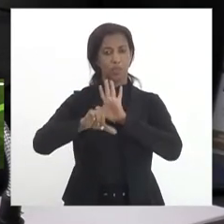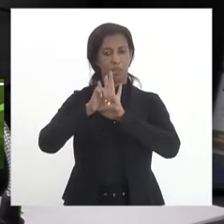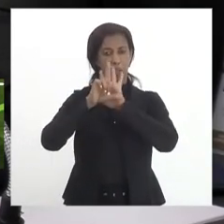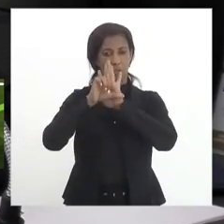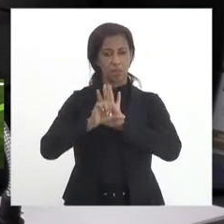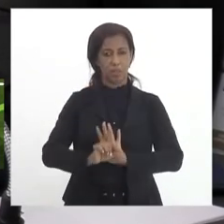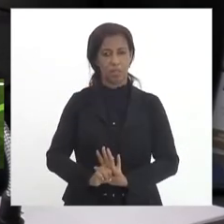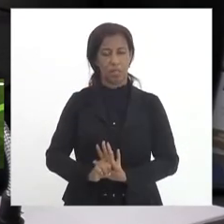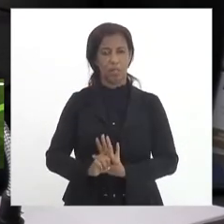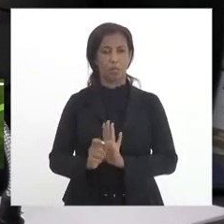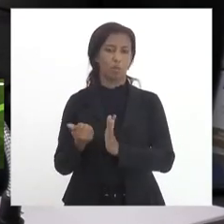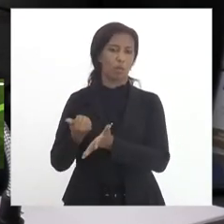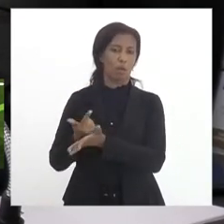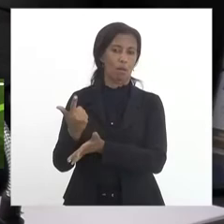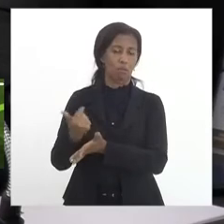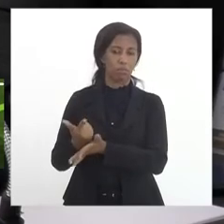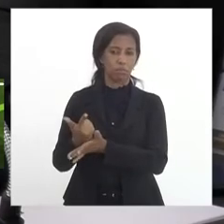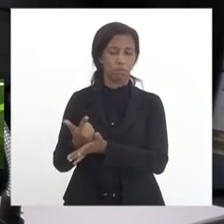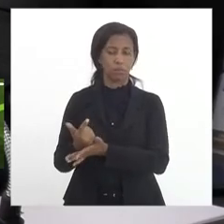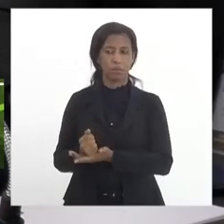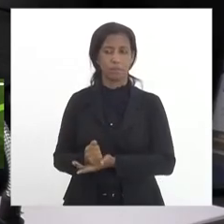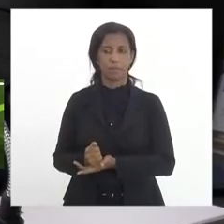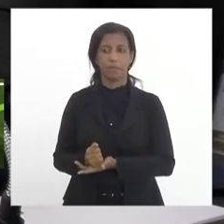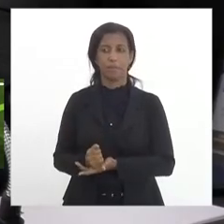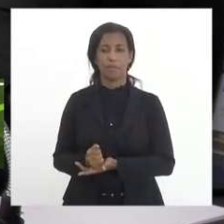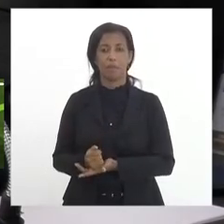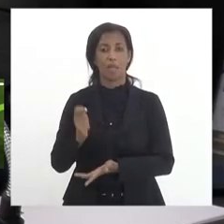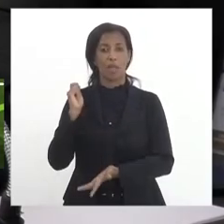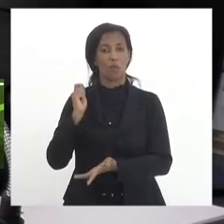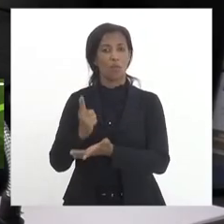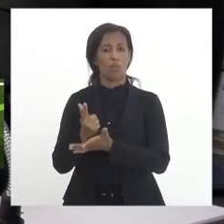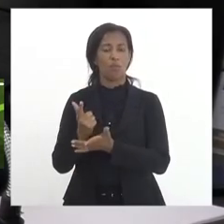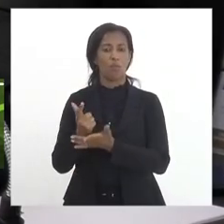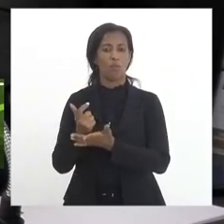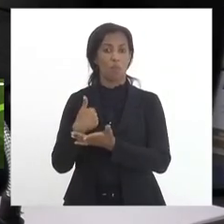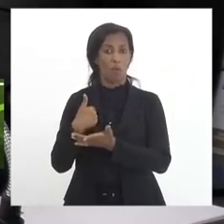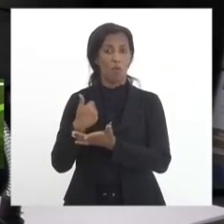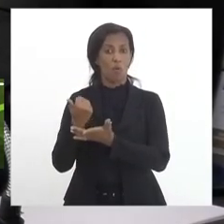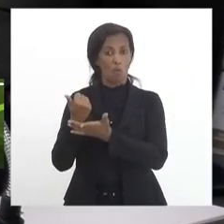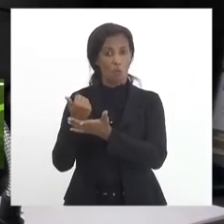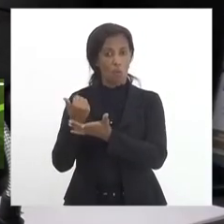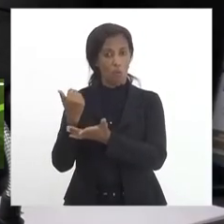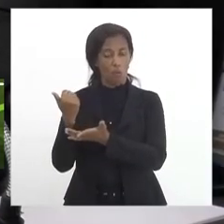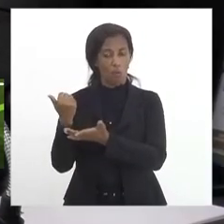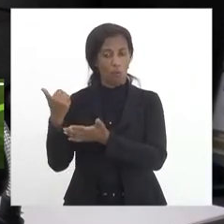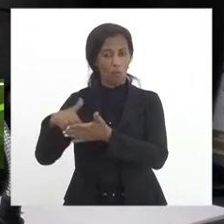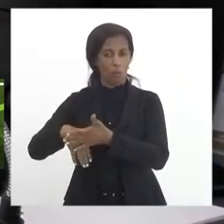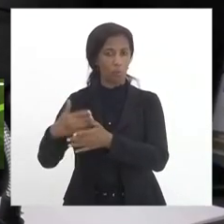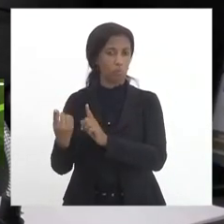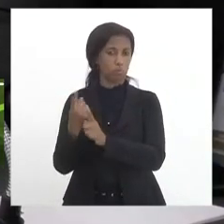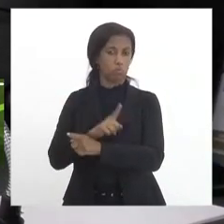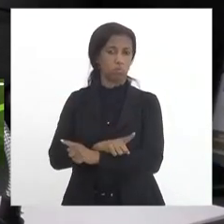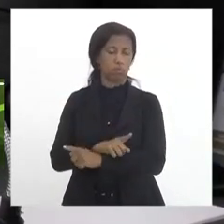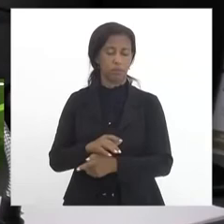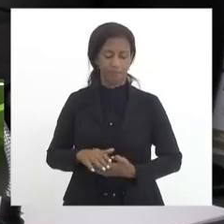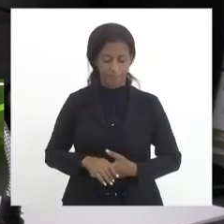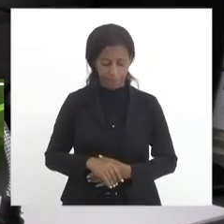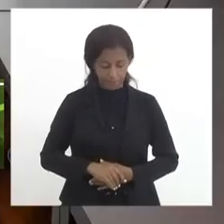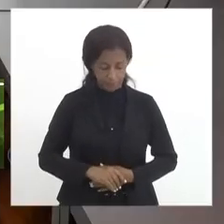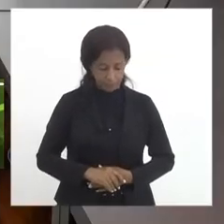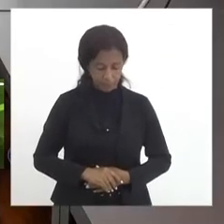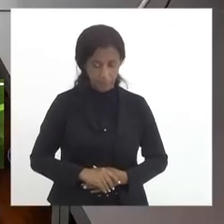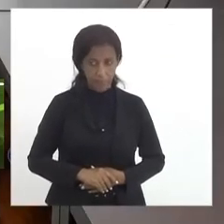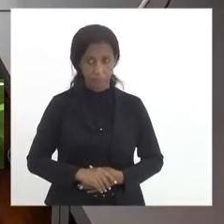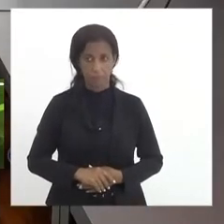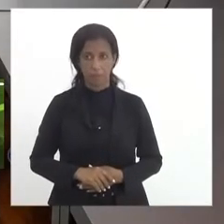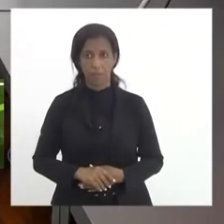sobre relação de consumo, eu me permito dar o voto divergente. Senhor presidente. Deputado, vamos colocar. Se Vossa Excelência quer